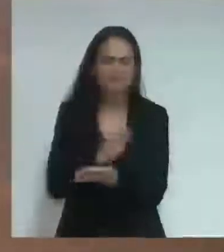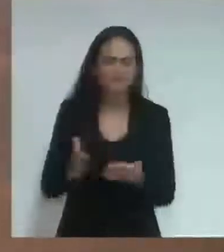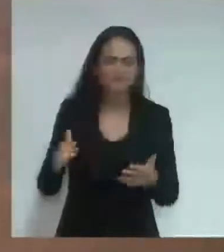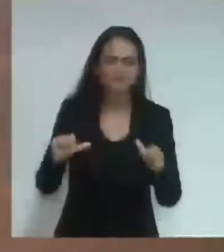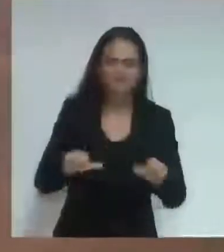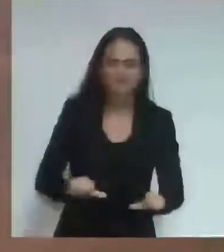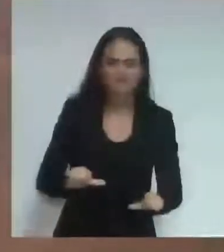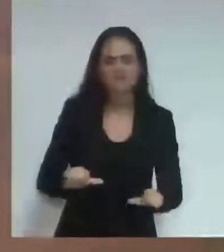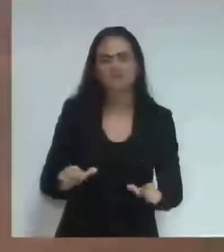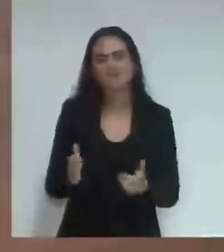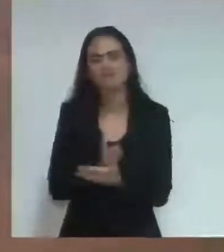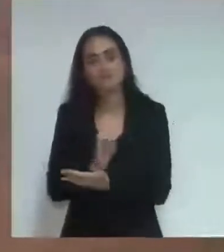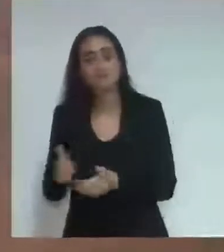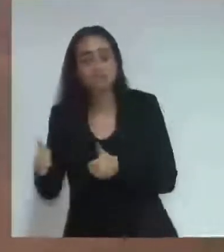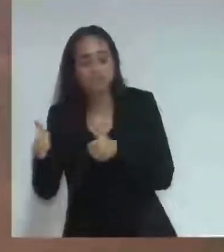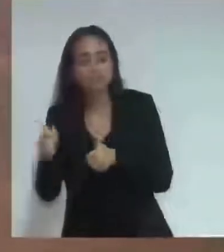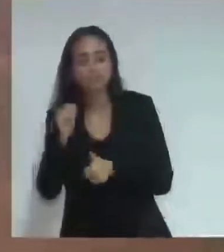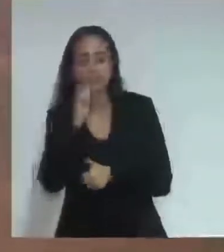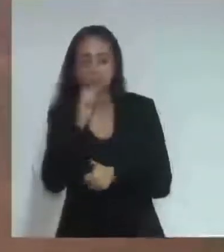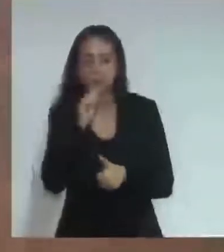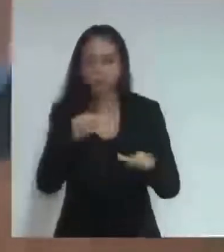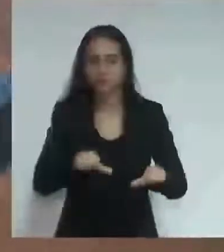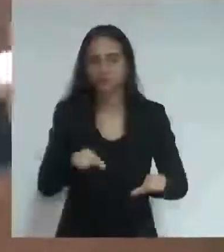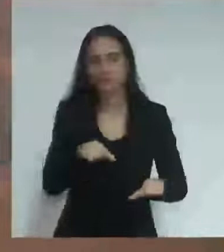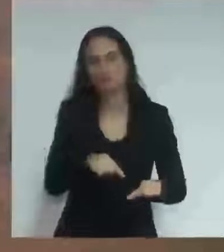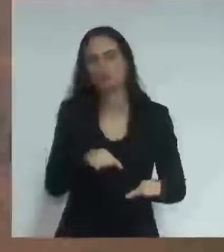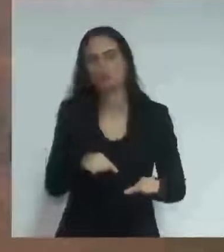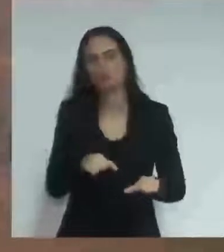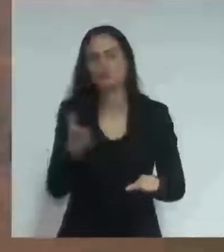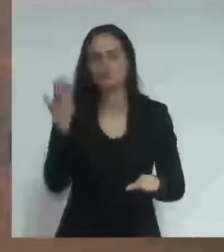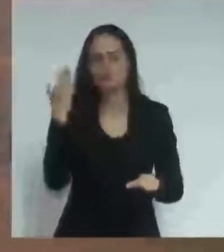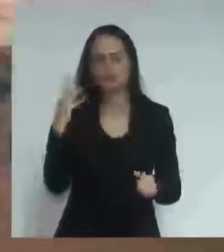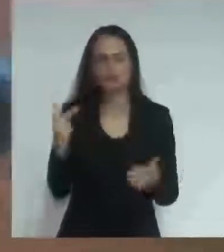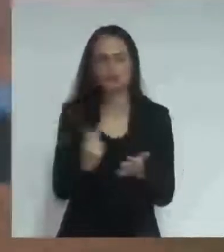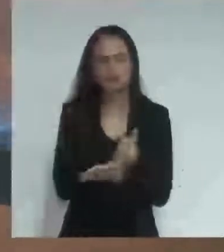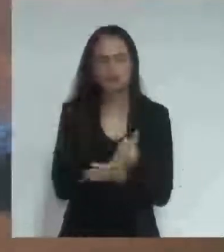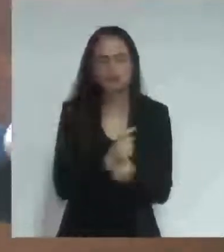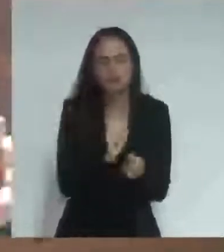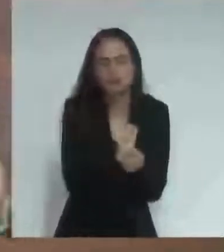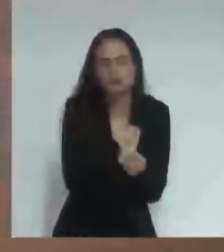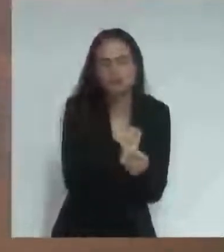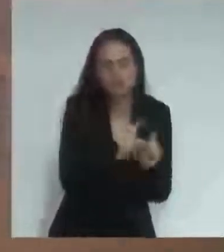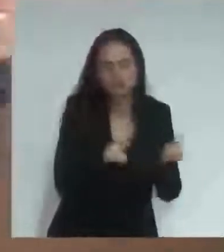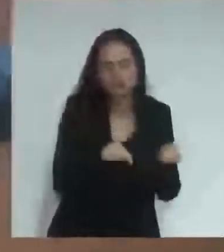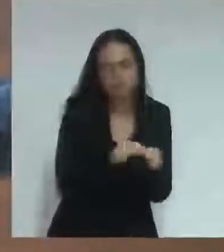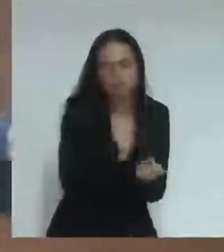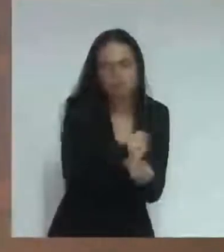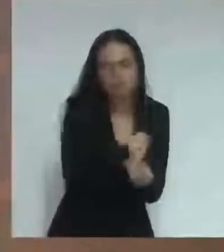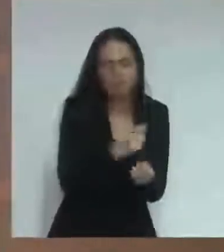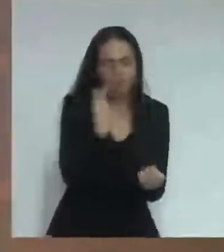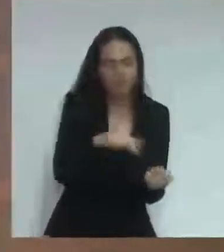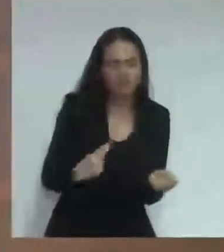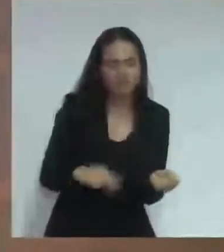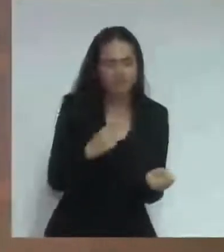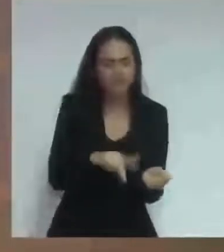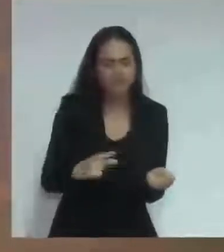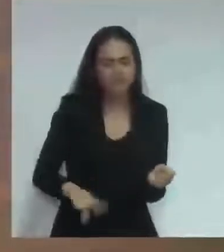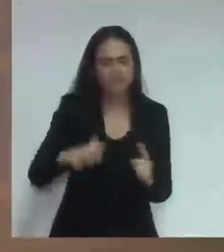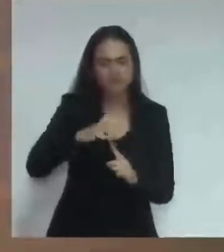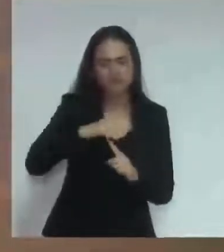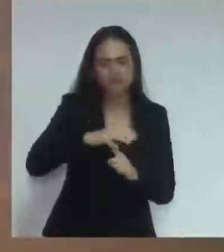outros negativos, né, como, por exemplo, a presença de senzalas na nossa cidade, de negros sendo massacrados aqui em praça